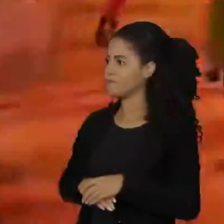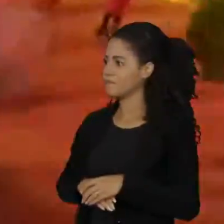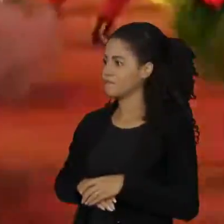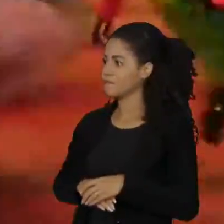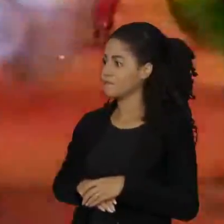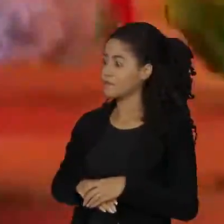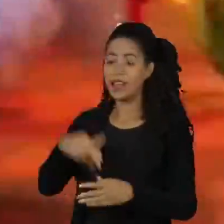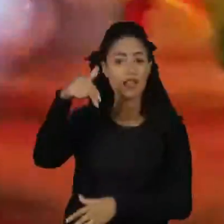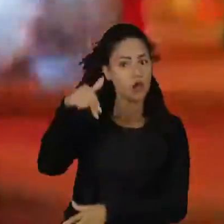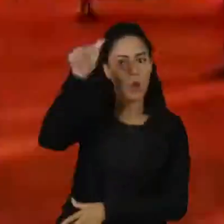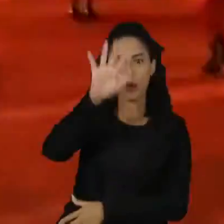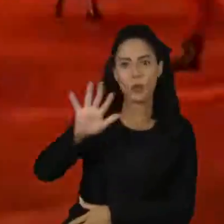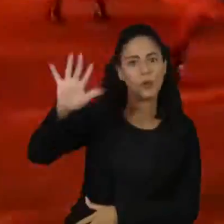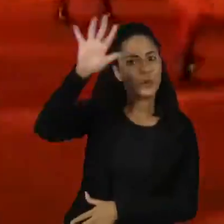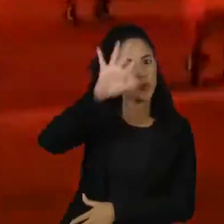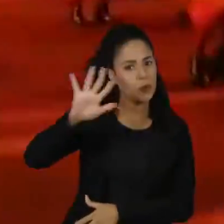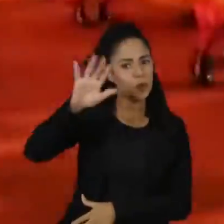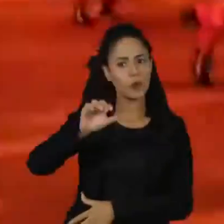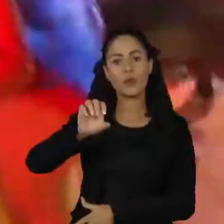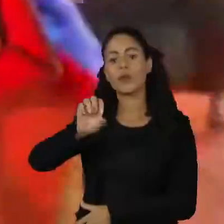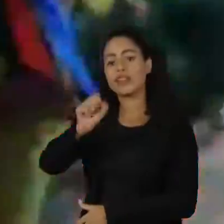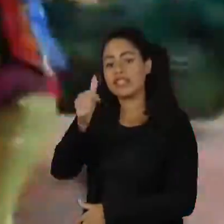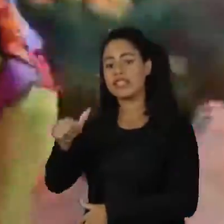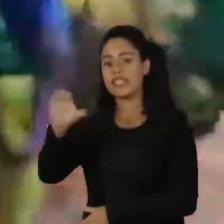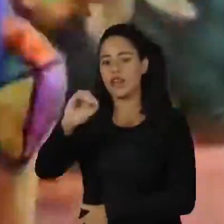No Nordeste, o São João do Forró.